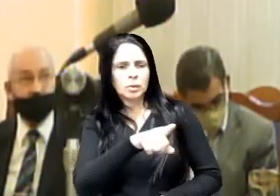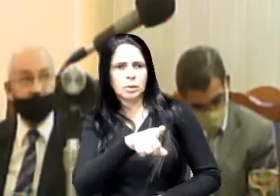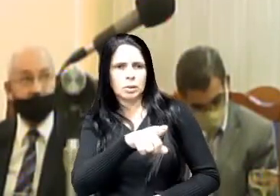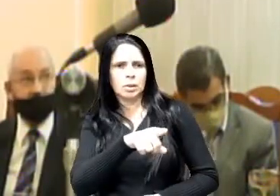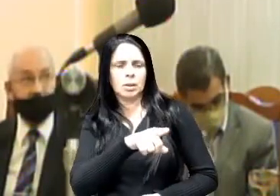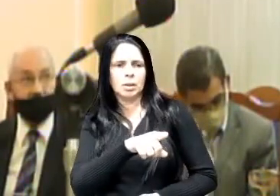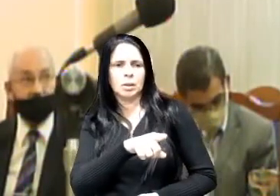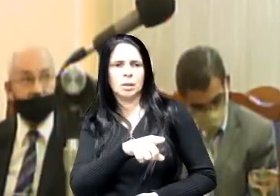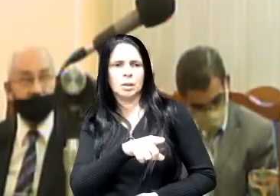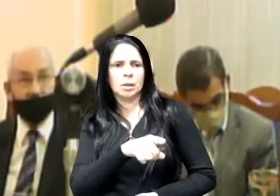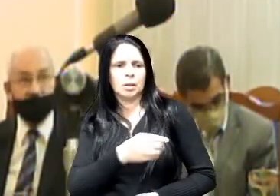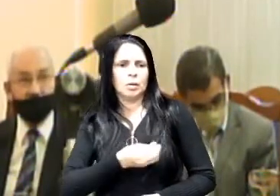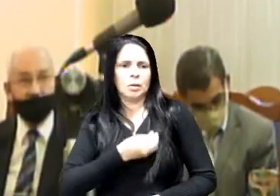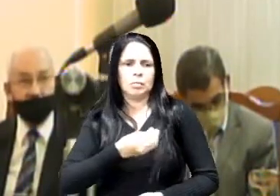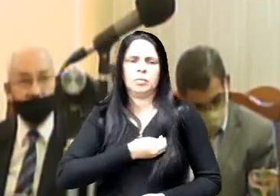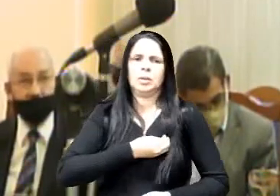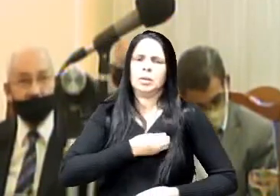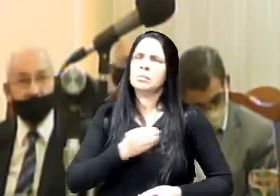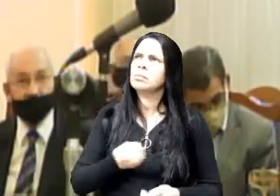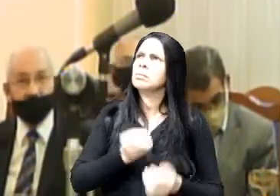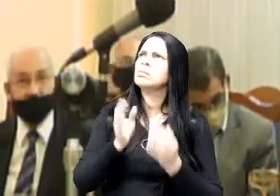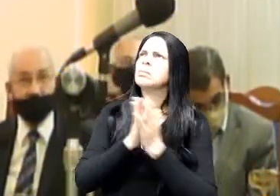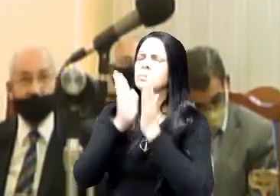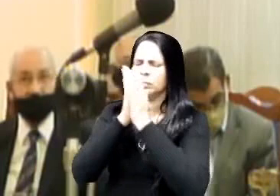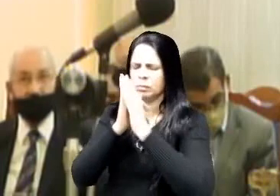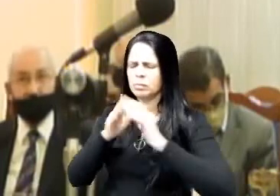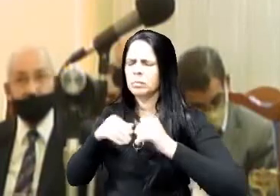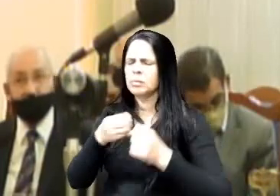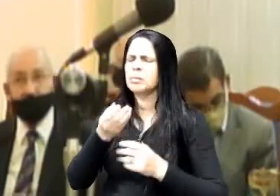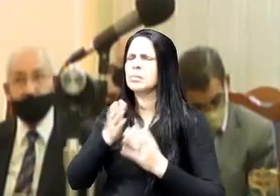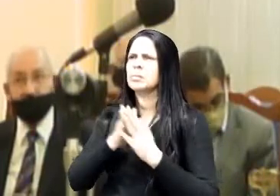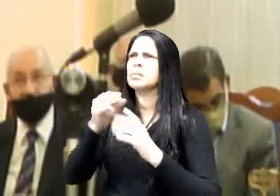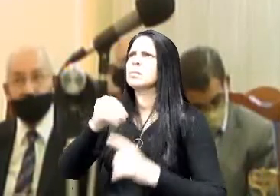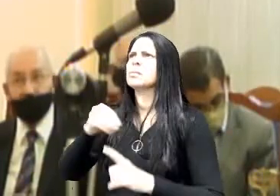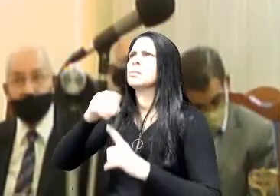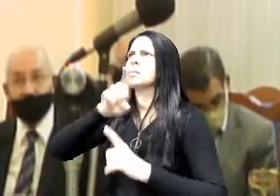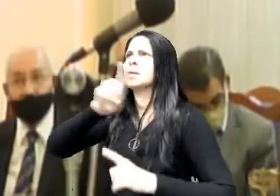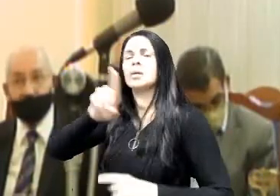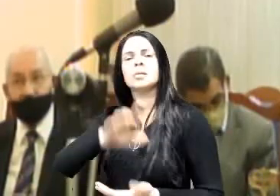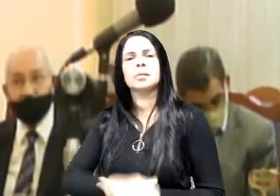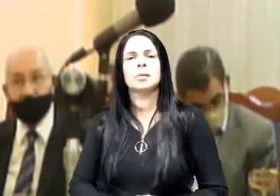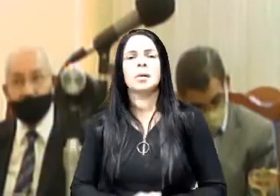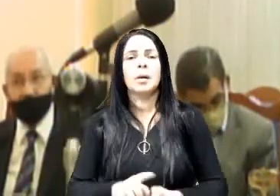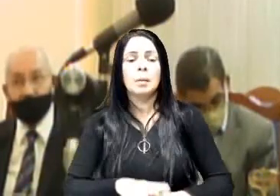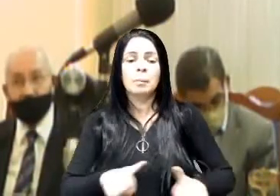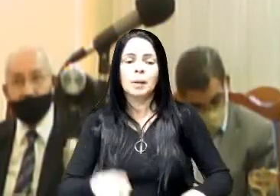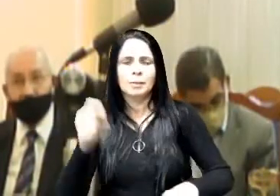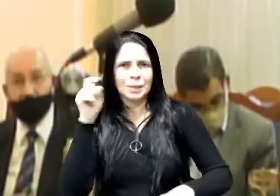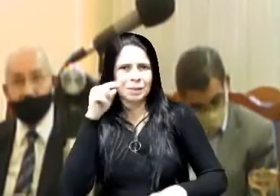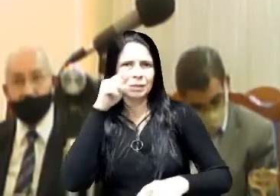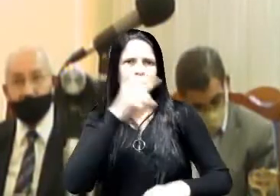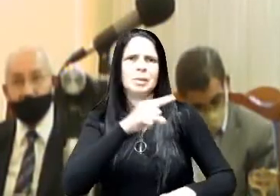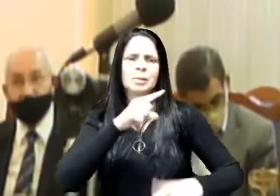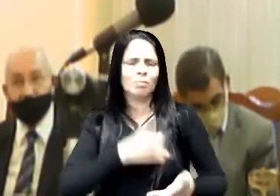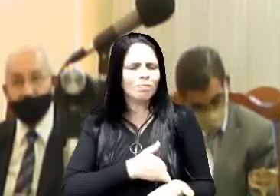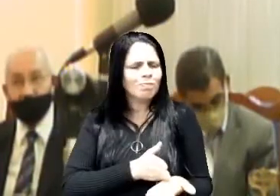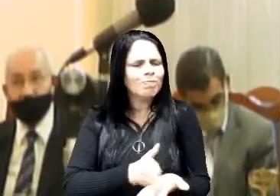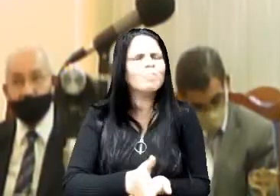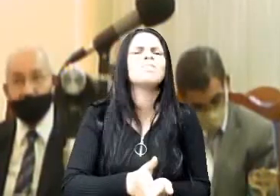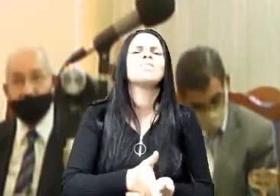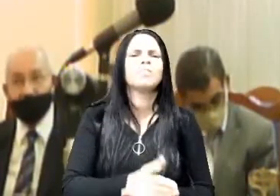em Deus faremos o quê? Proezas. Agora, o difícil é